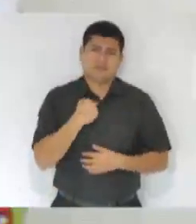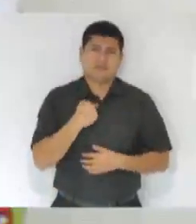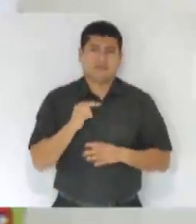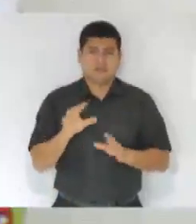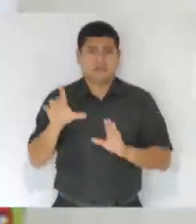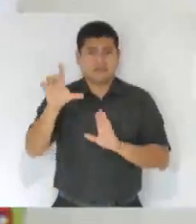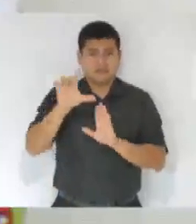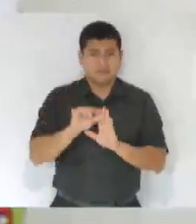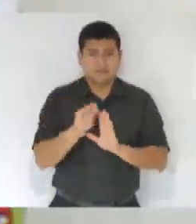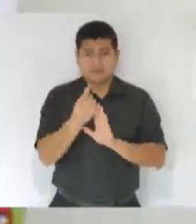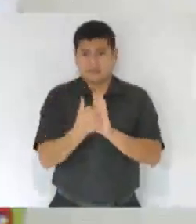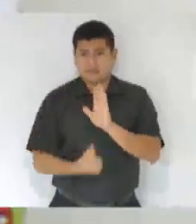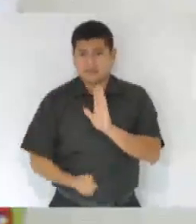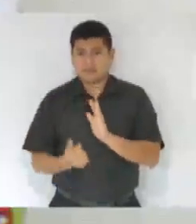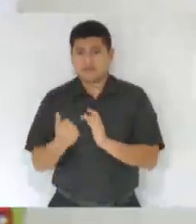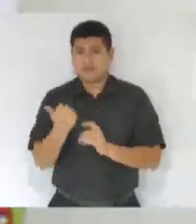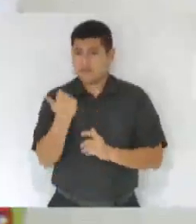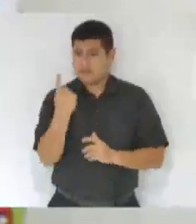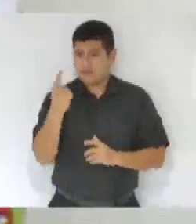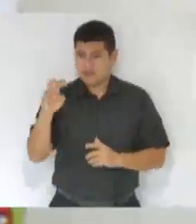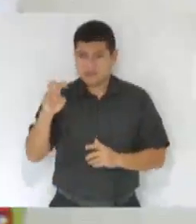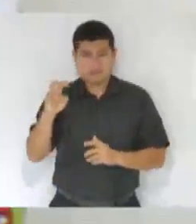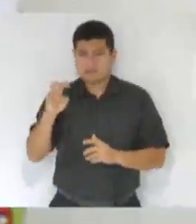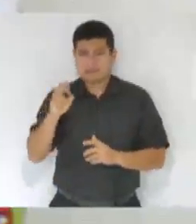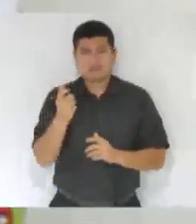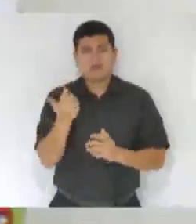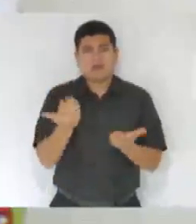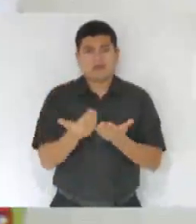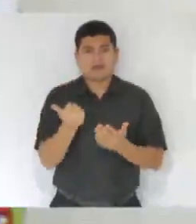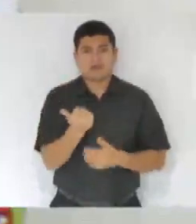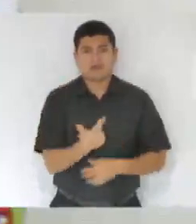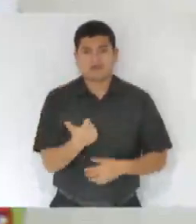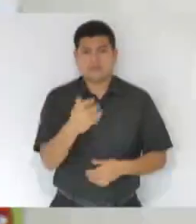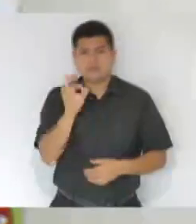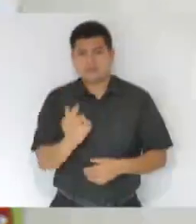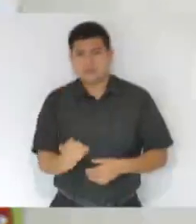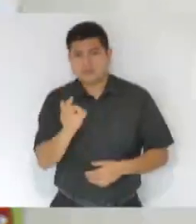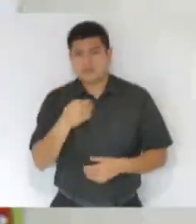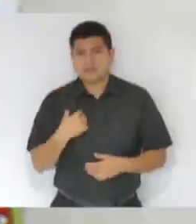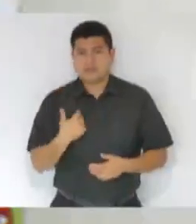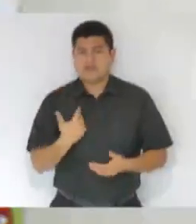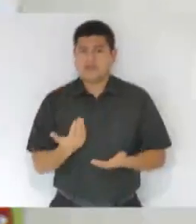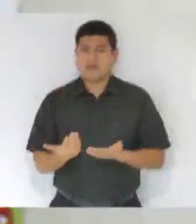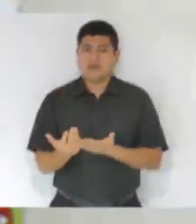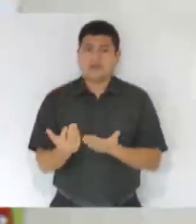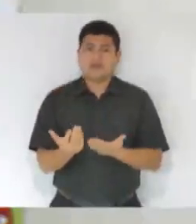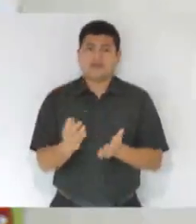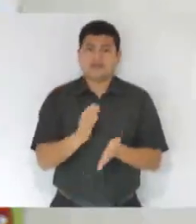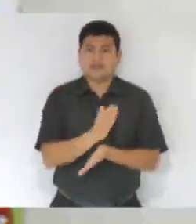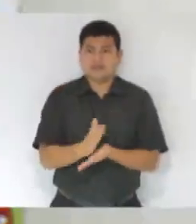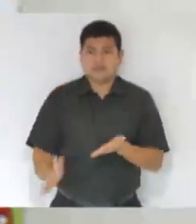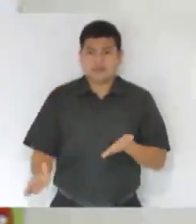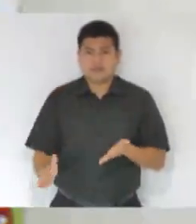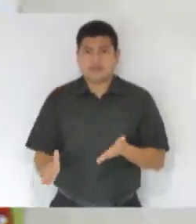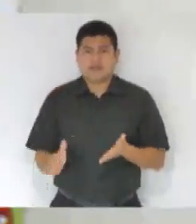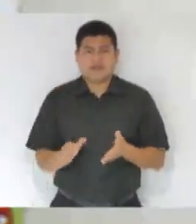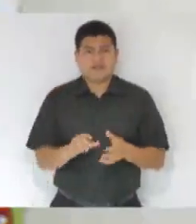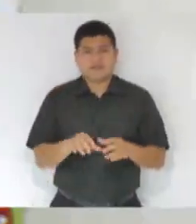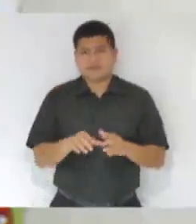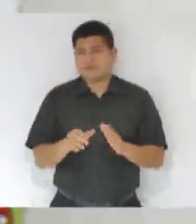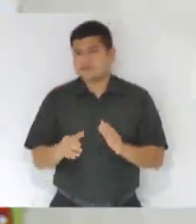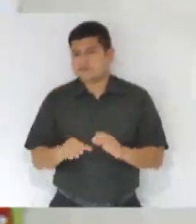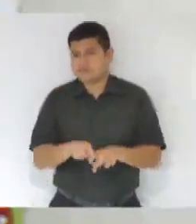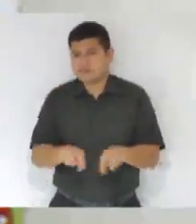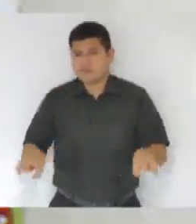o orçamento de 15 para 12, tiremos a bancada e vamos reduzir 700 milhões, pode fechar a saúde